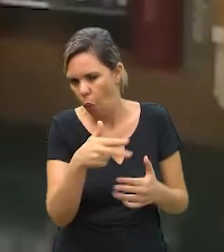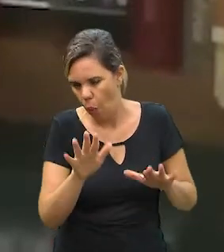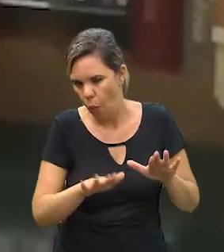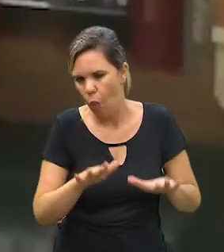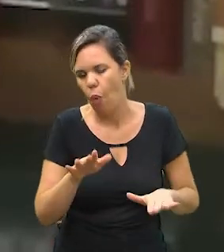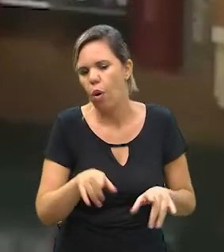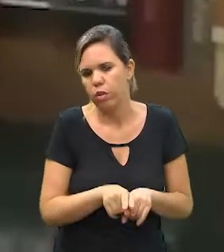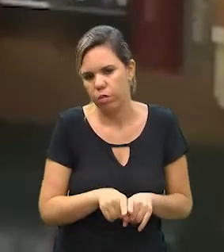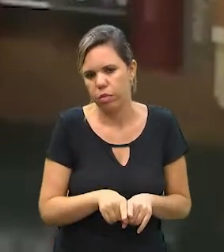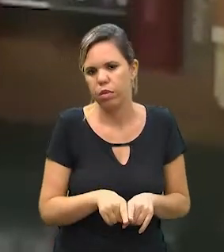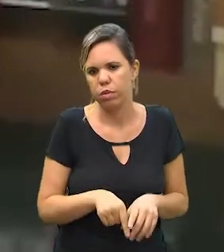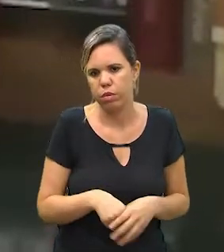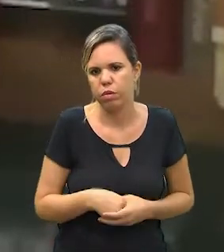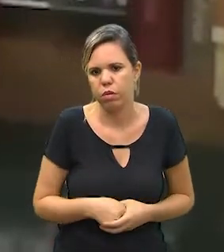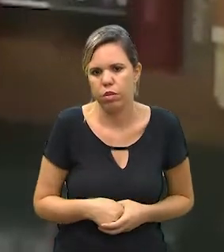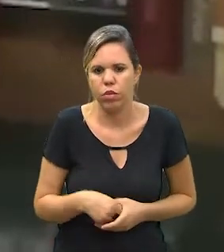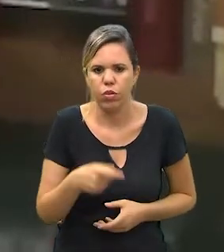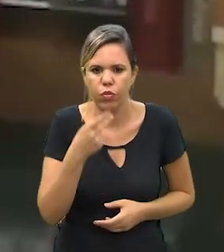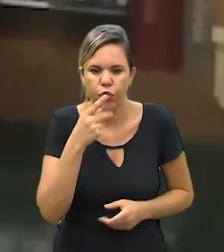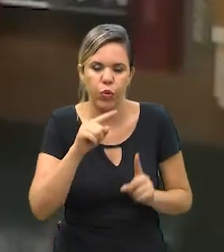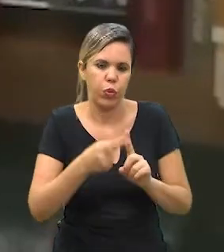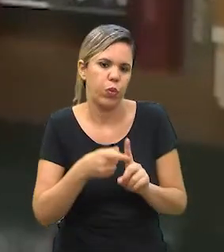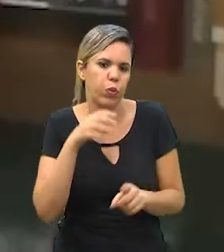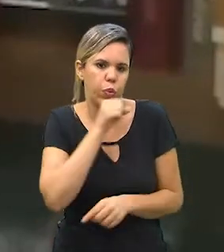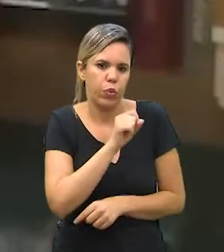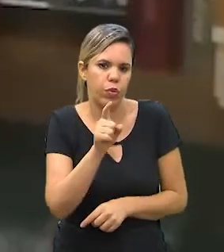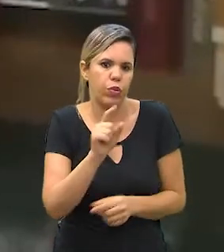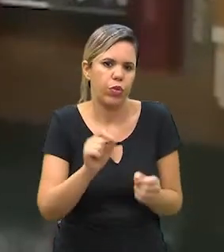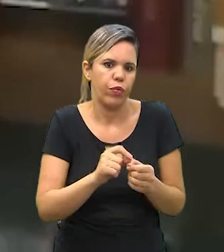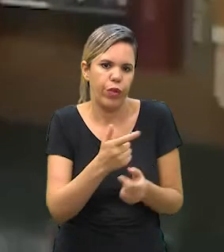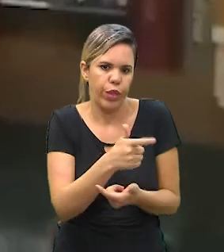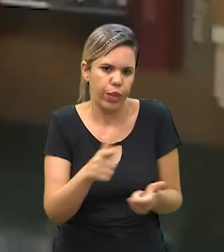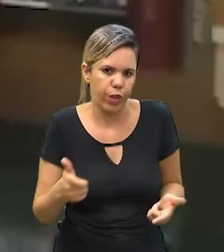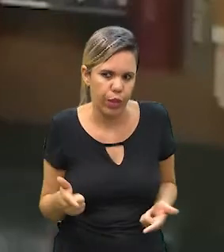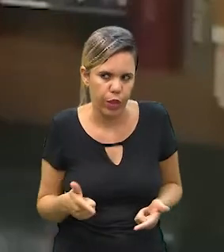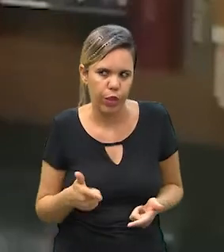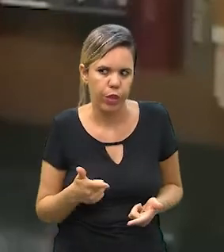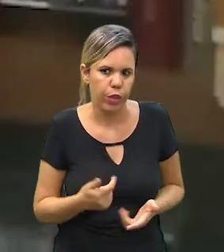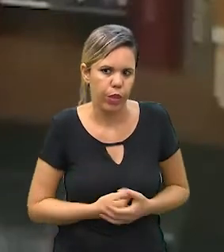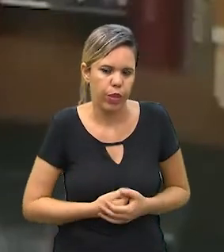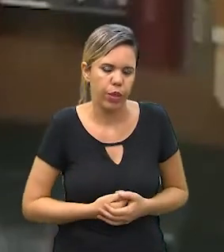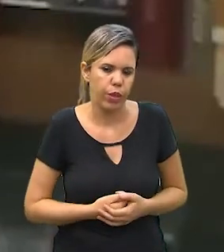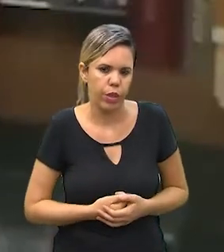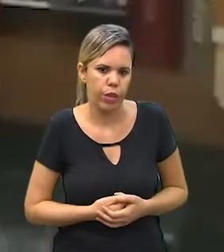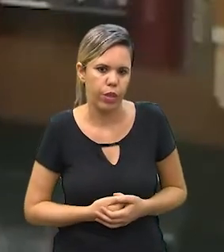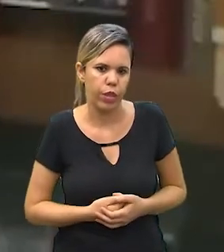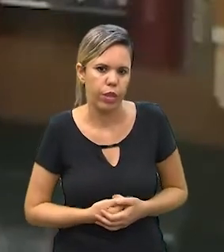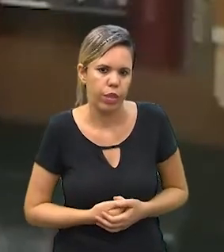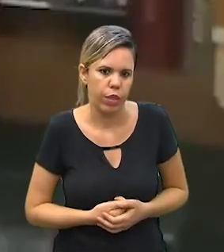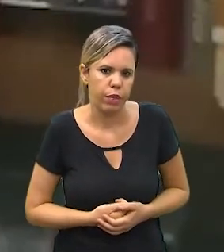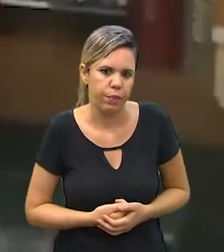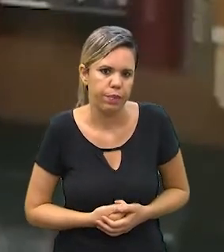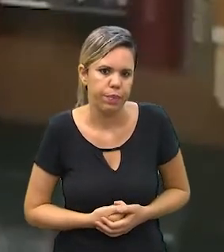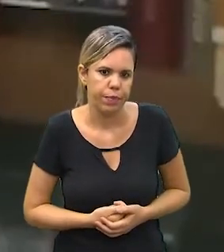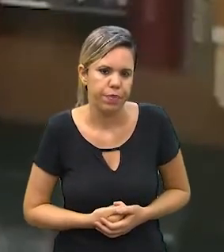né? Exatamente. Eu não vou dizer assim, engravide que você não vai ter endometriose, não se trata disso. Uhum.